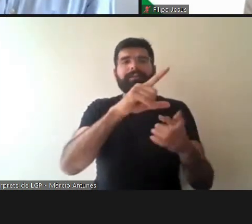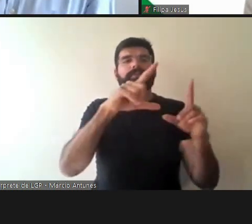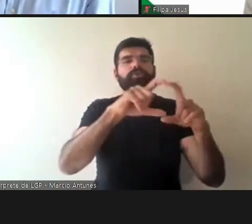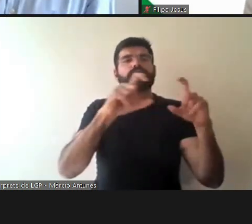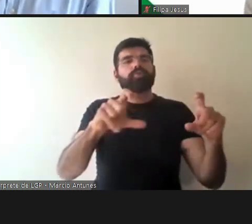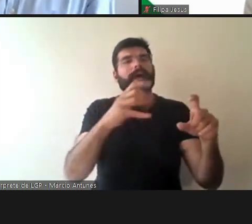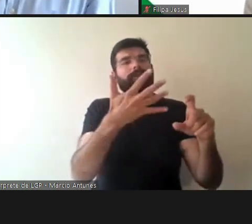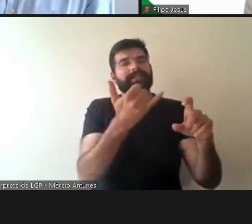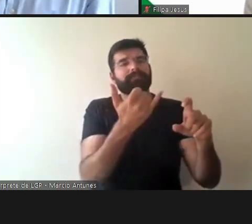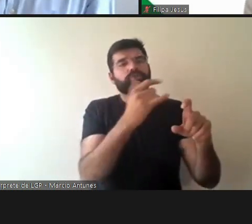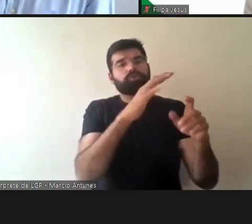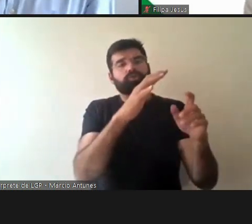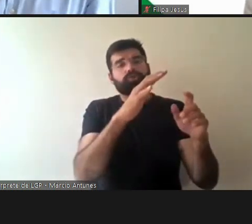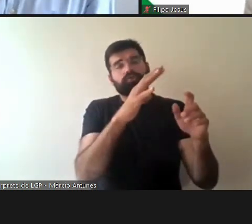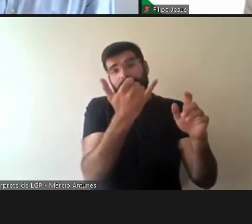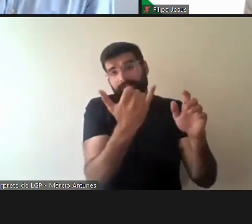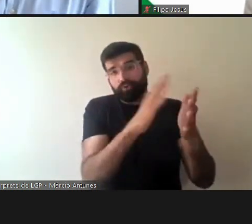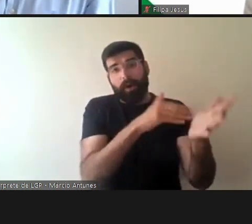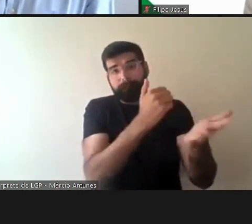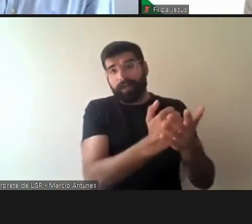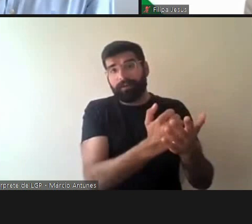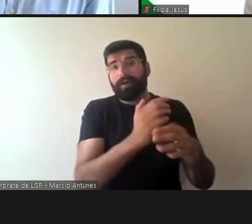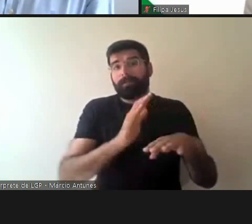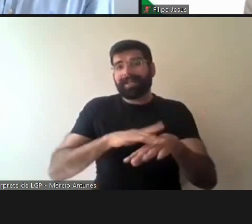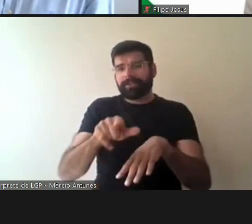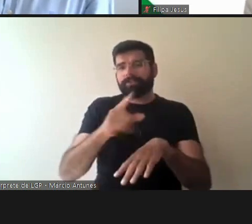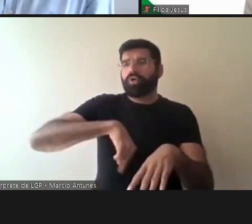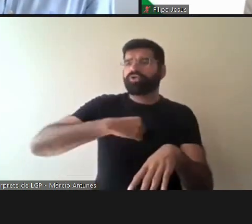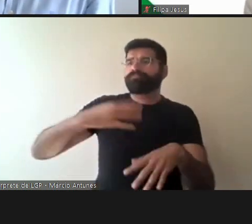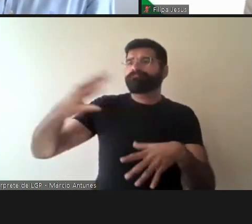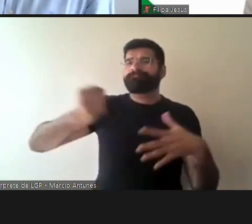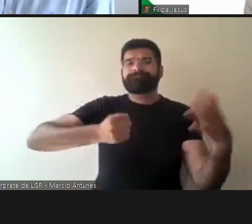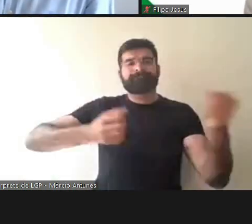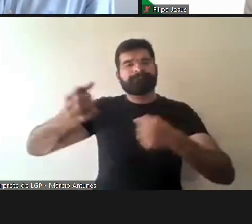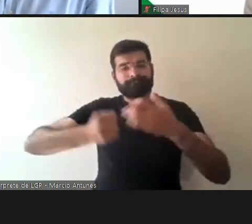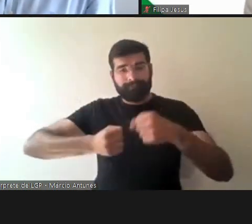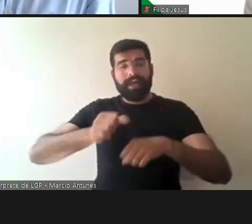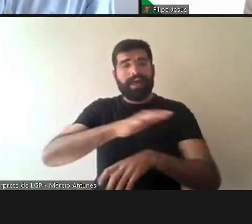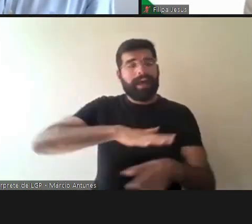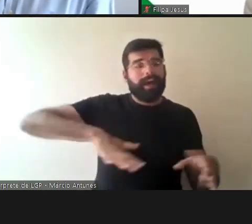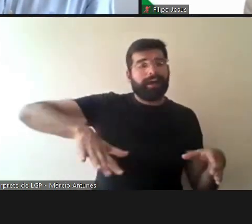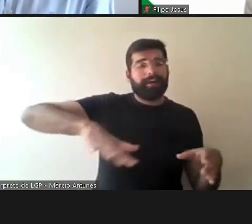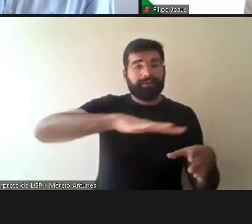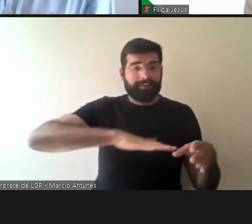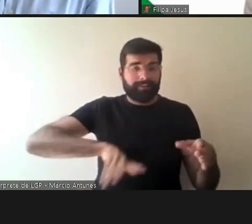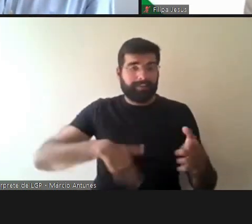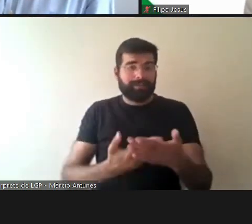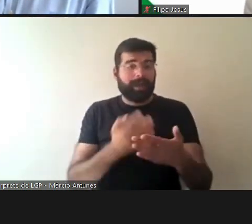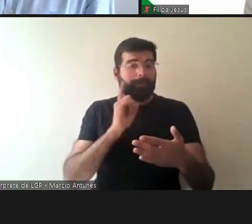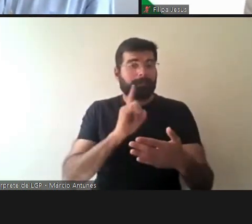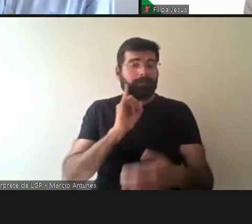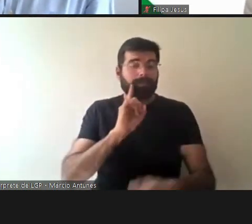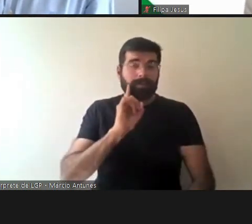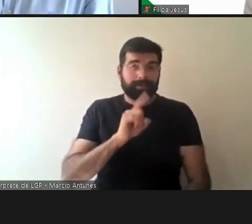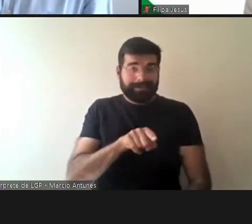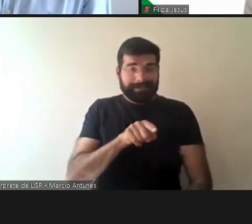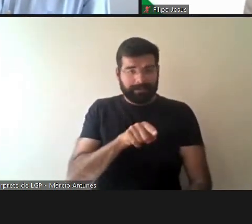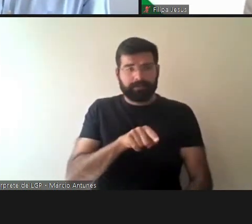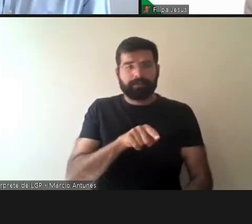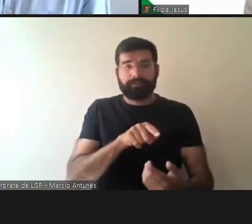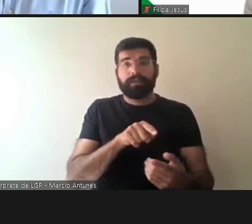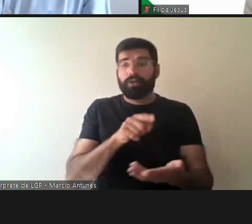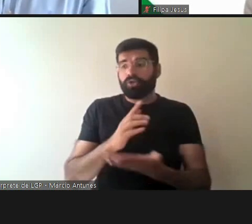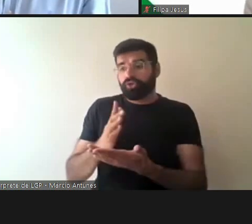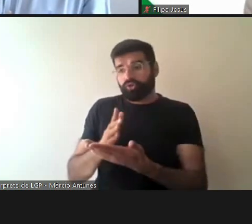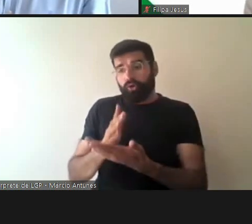por isso diríamos que a nossa base de recrutamento para aquela componente de valorização na perspectiva